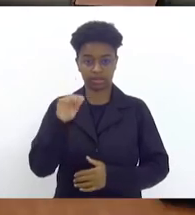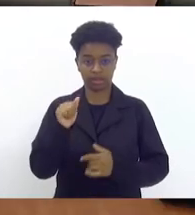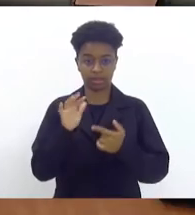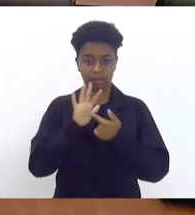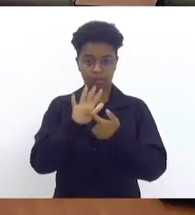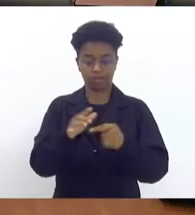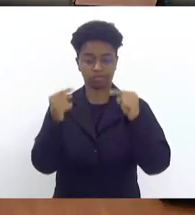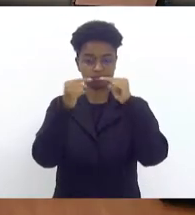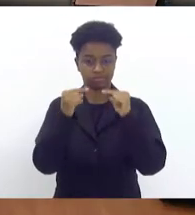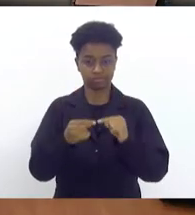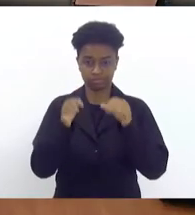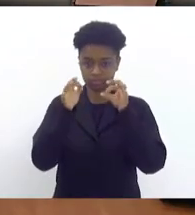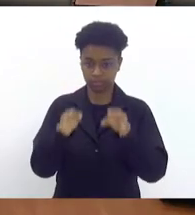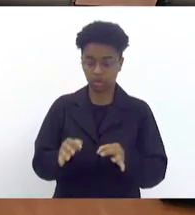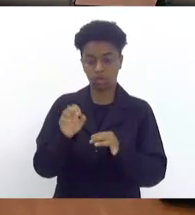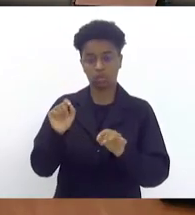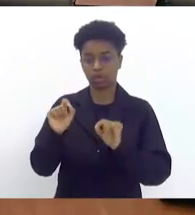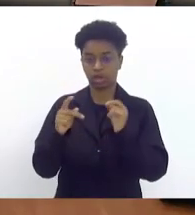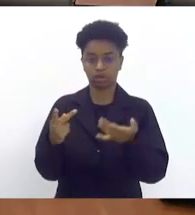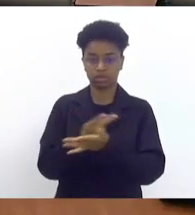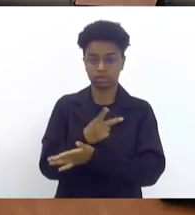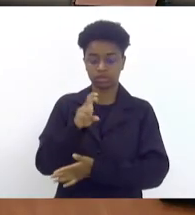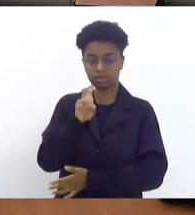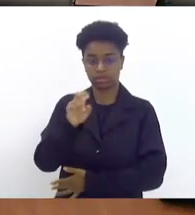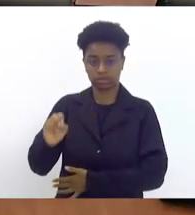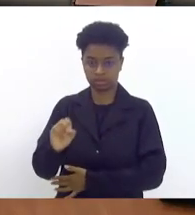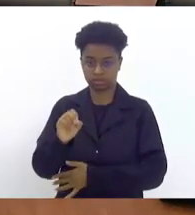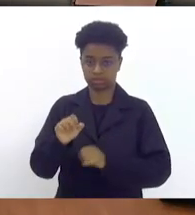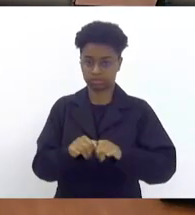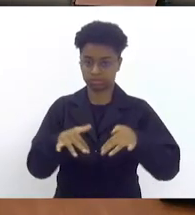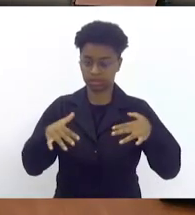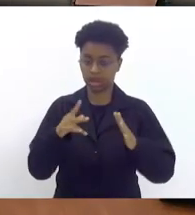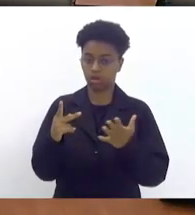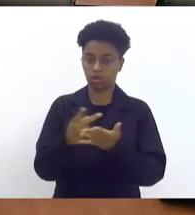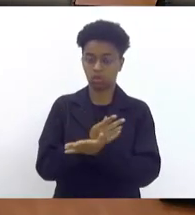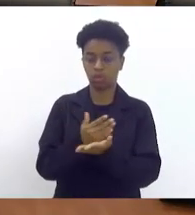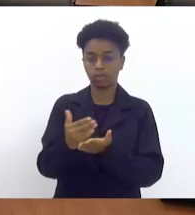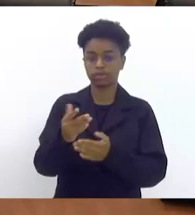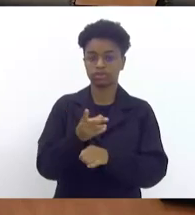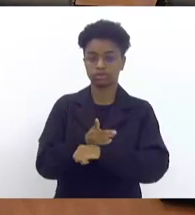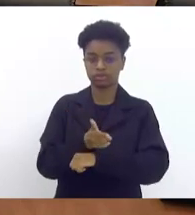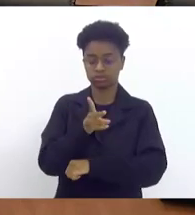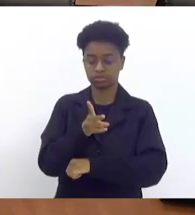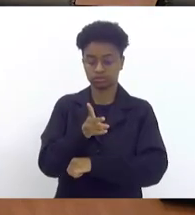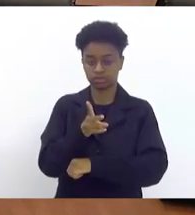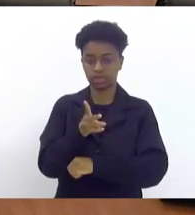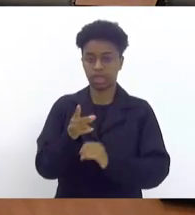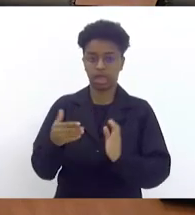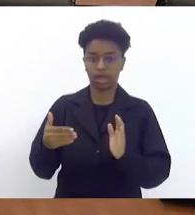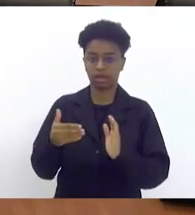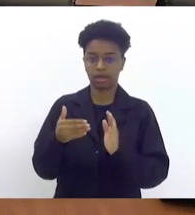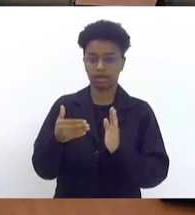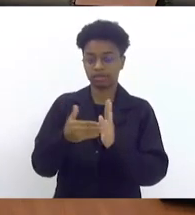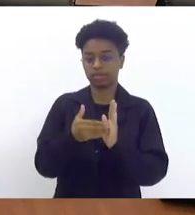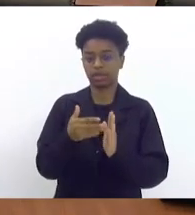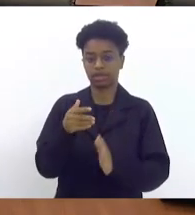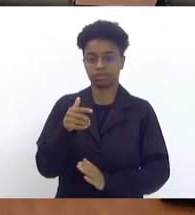na 52ª sessão ordinária que, iniciada às 14 horas, encerrou-se às 17 horas e 3 minutos.